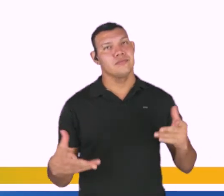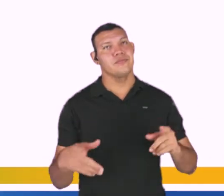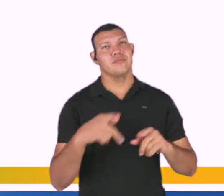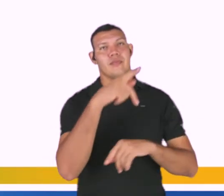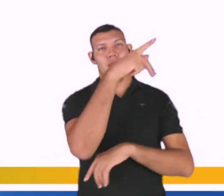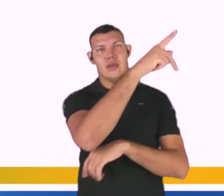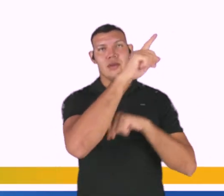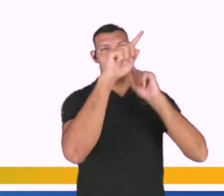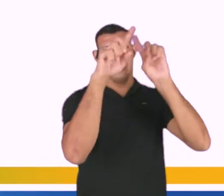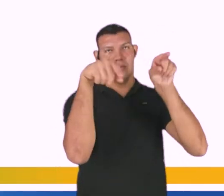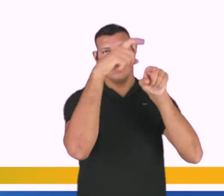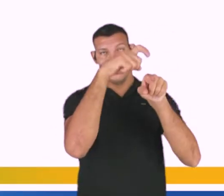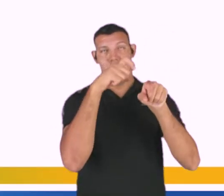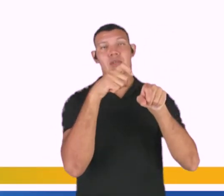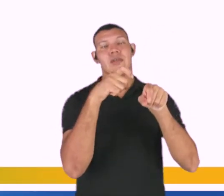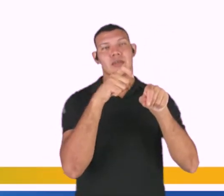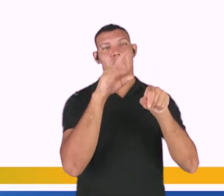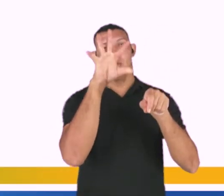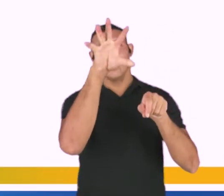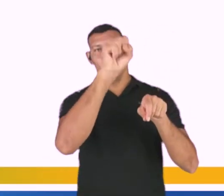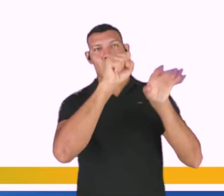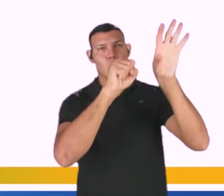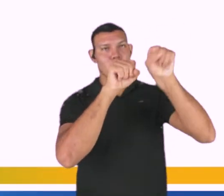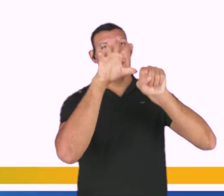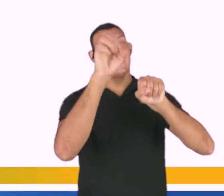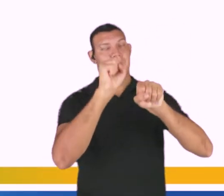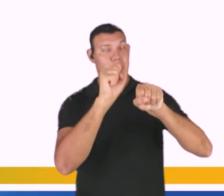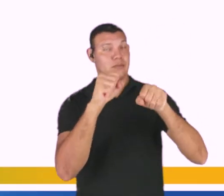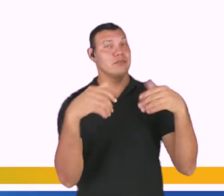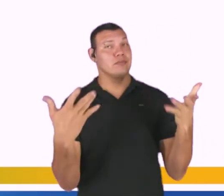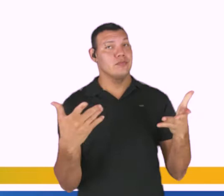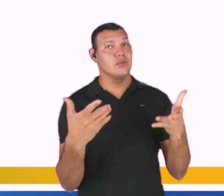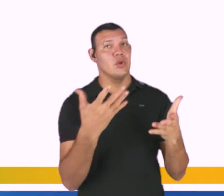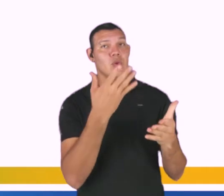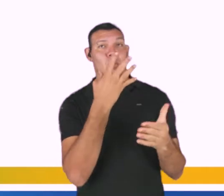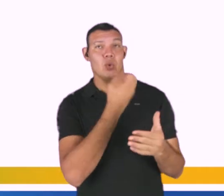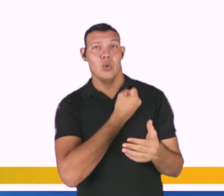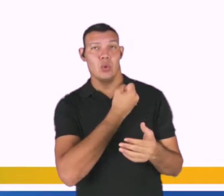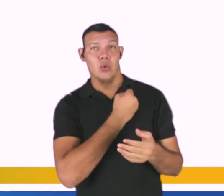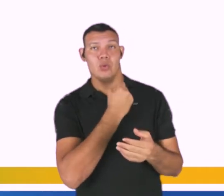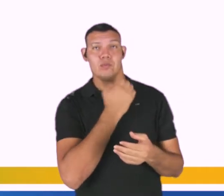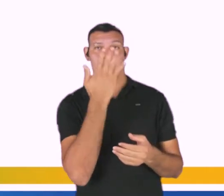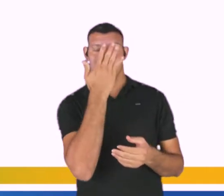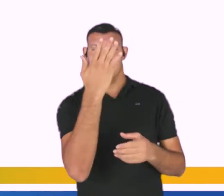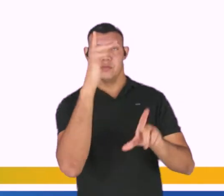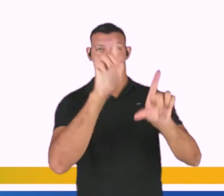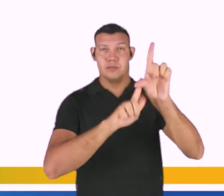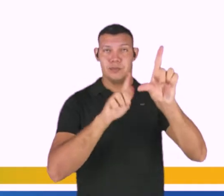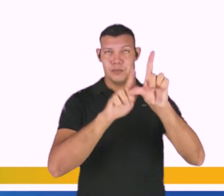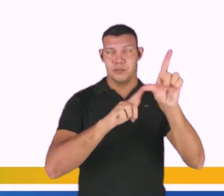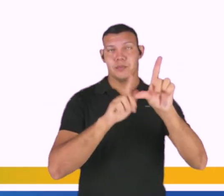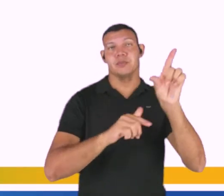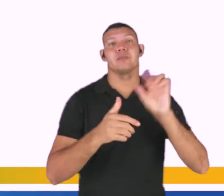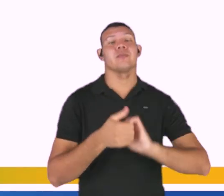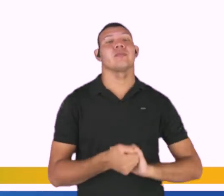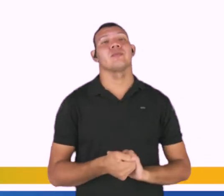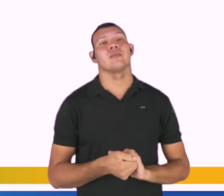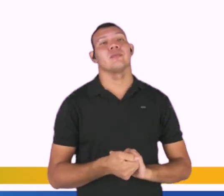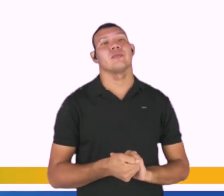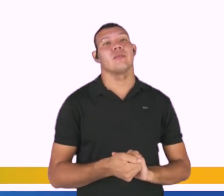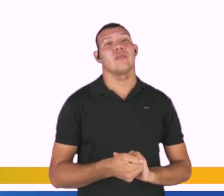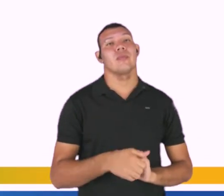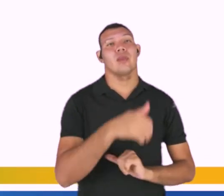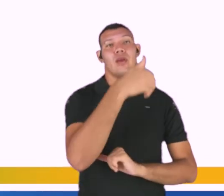pdx nós vamos retirar os coeficientes da Page isso então Acompanha comigo aí na equação 11 ele vai